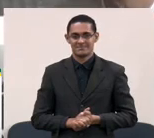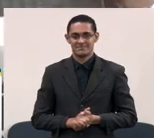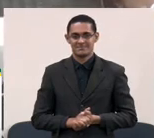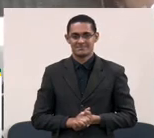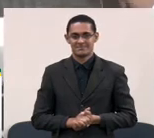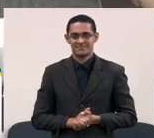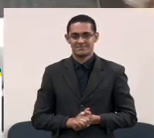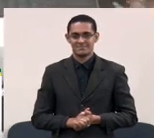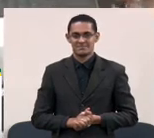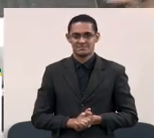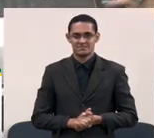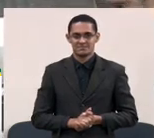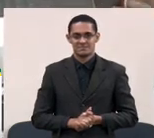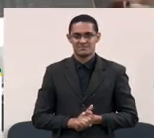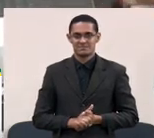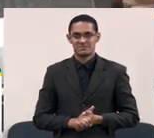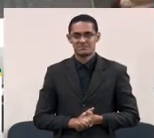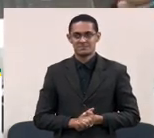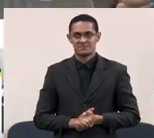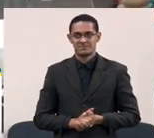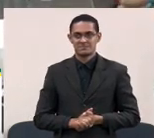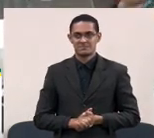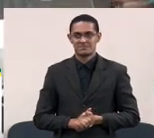É, mas pode, mas pode, a gente pode.